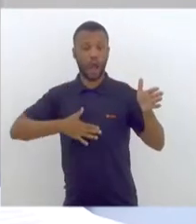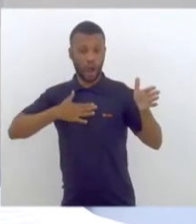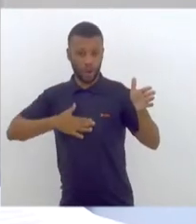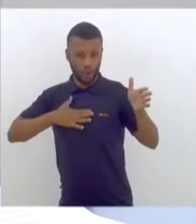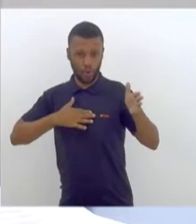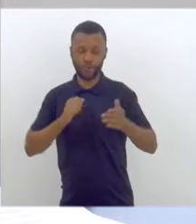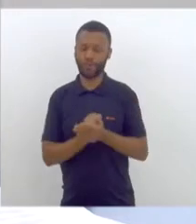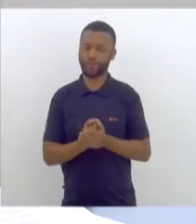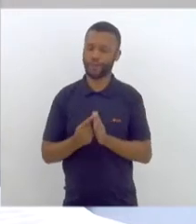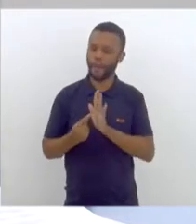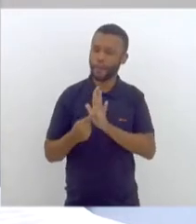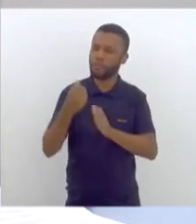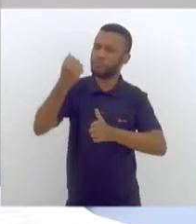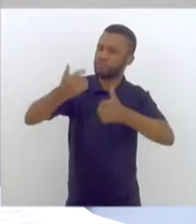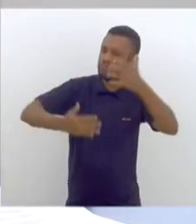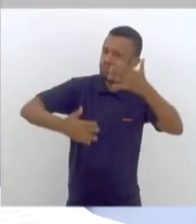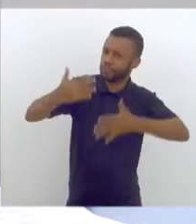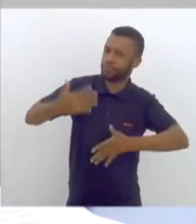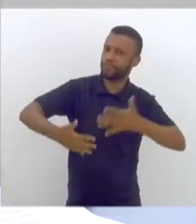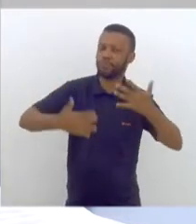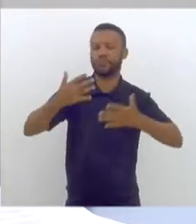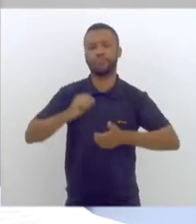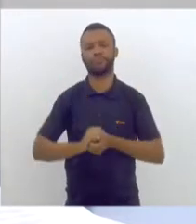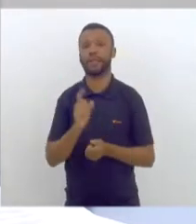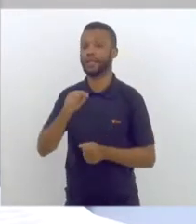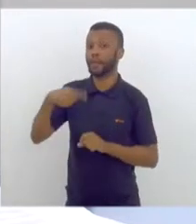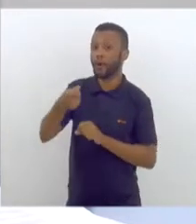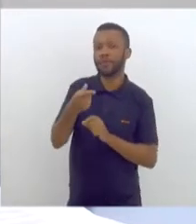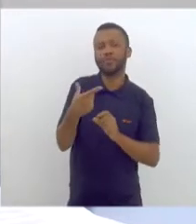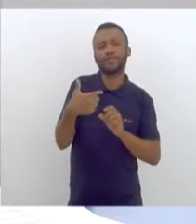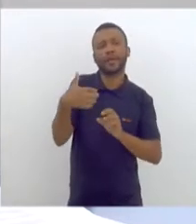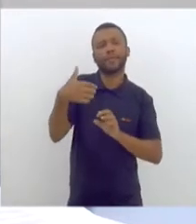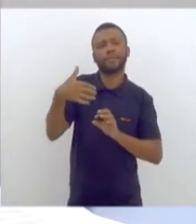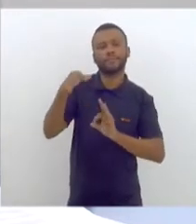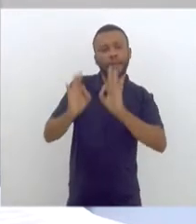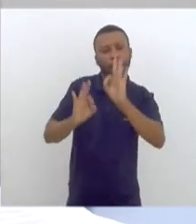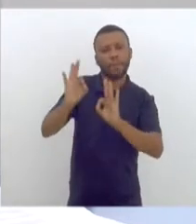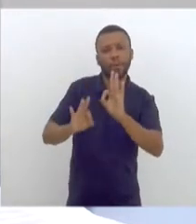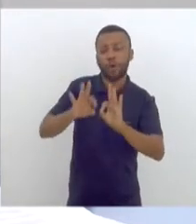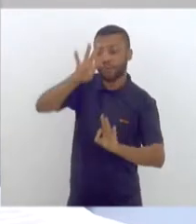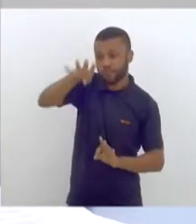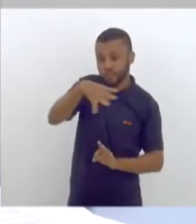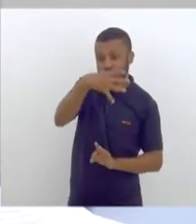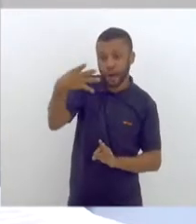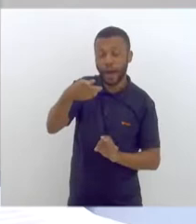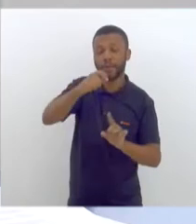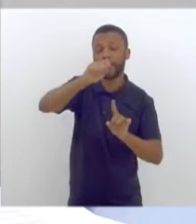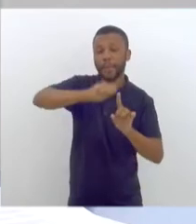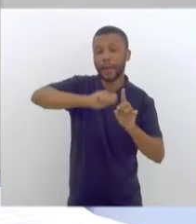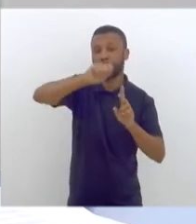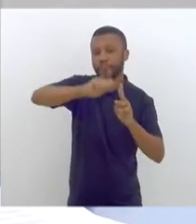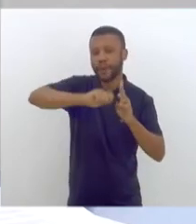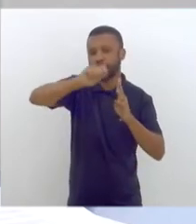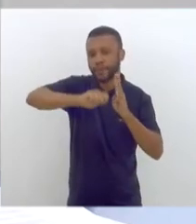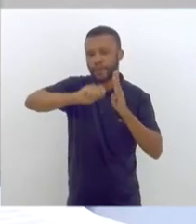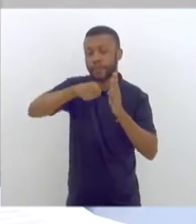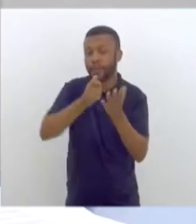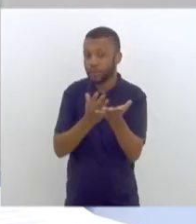mês a mês o ICMS é recolhido